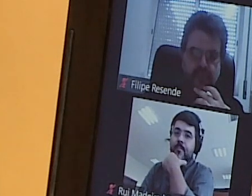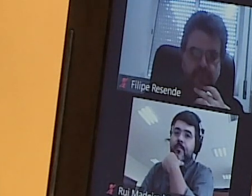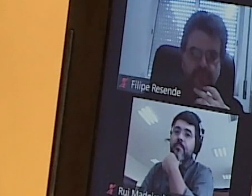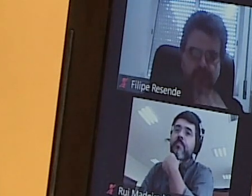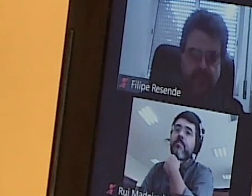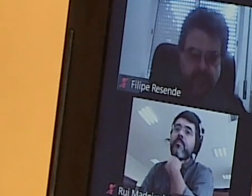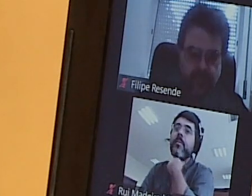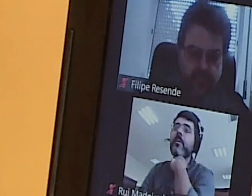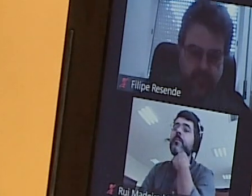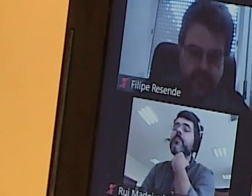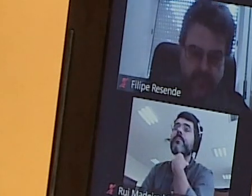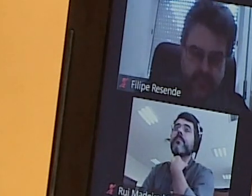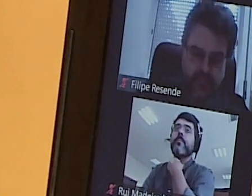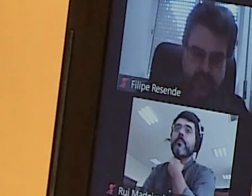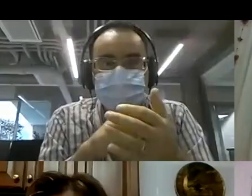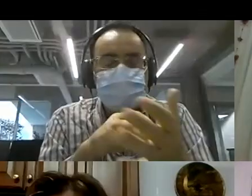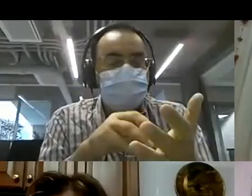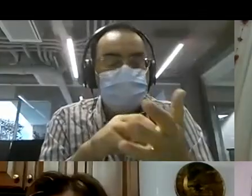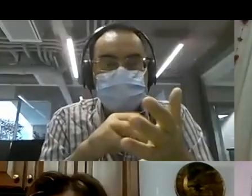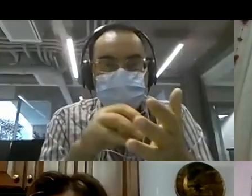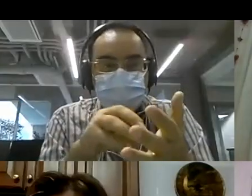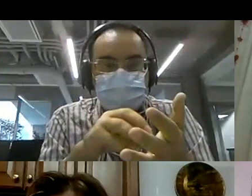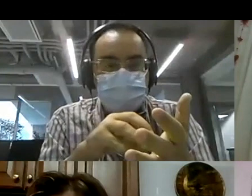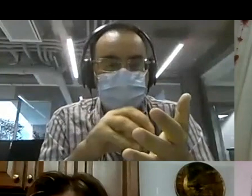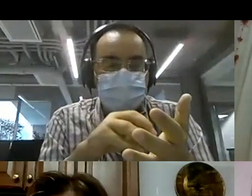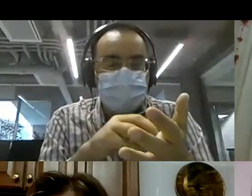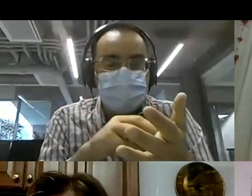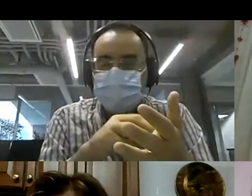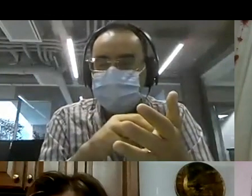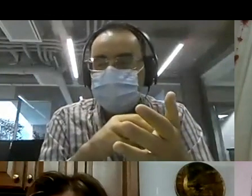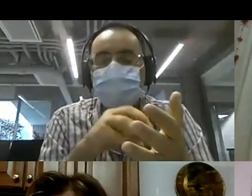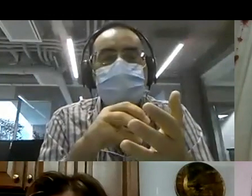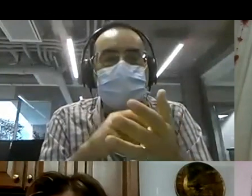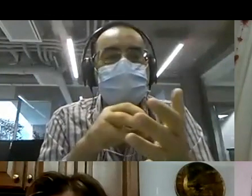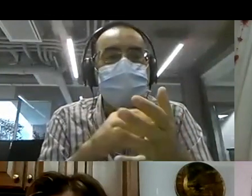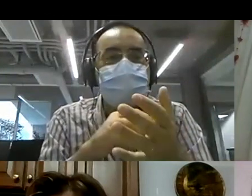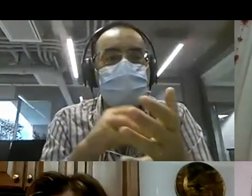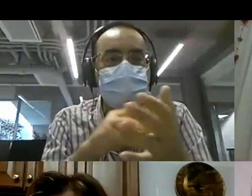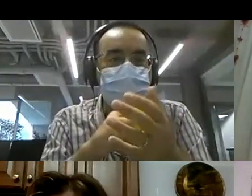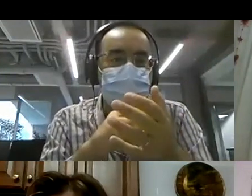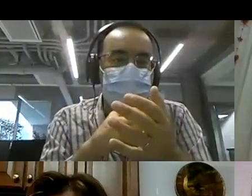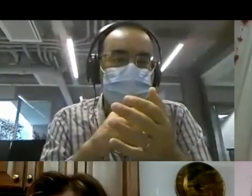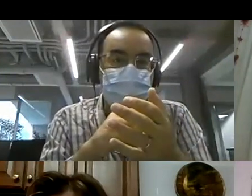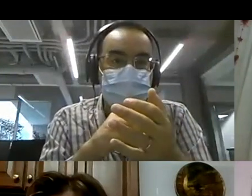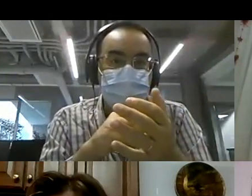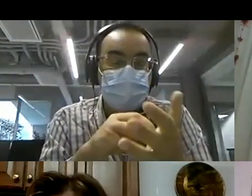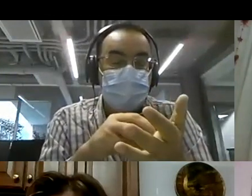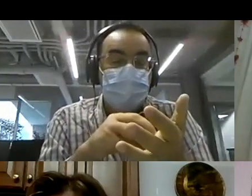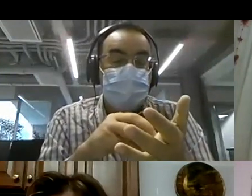profundidade. Dizer o vazio, como dizer o mistério, em contexto religioso, é um grande desafio para os agentes